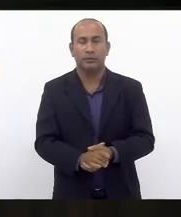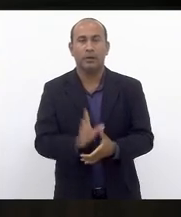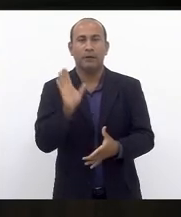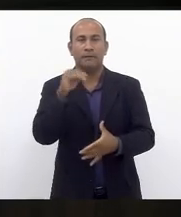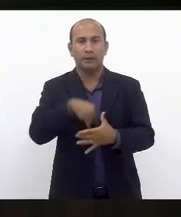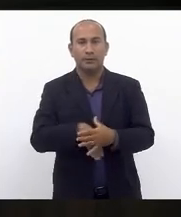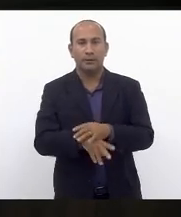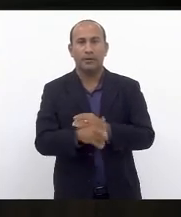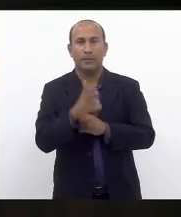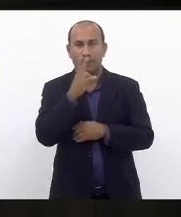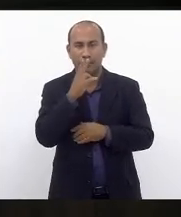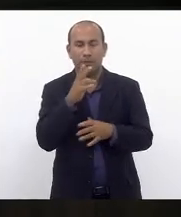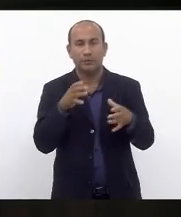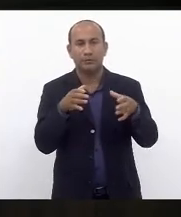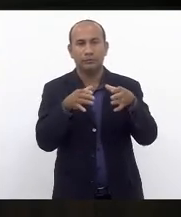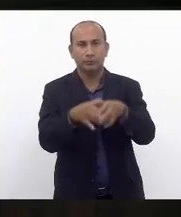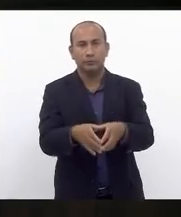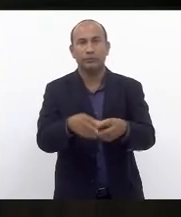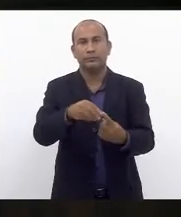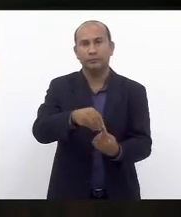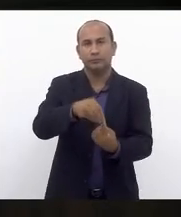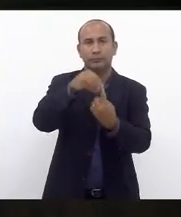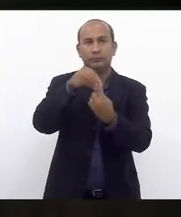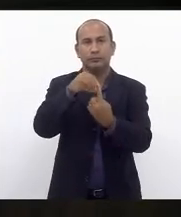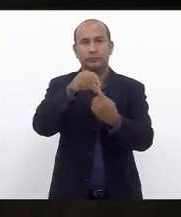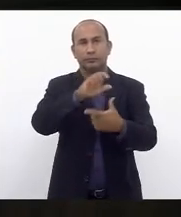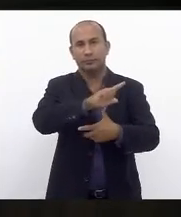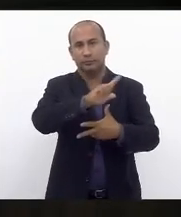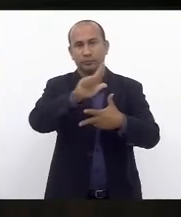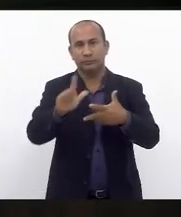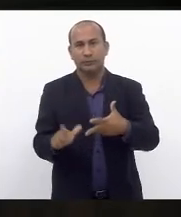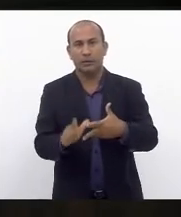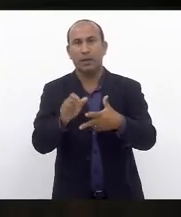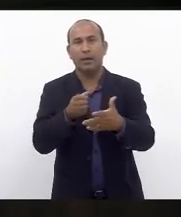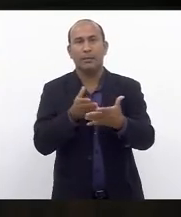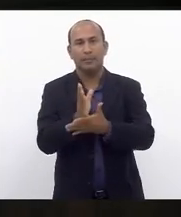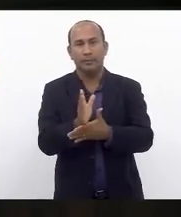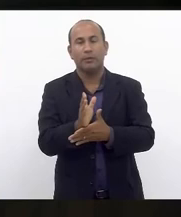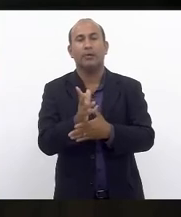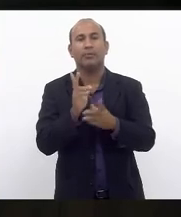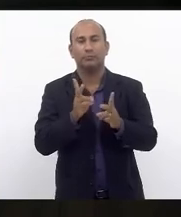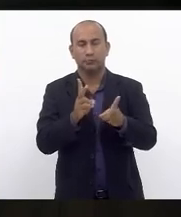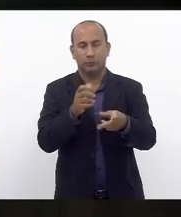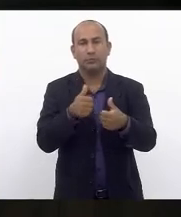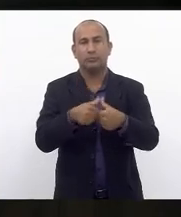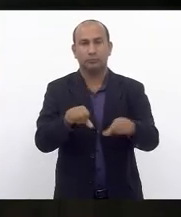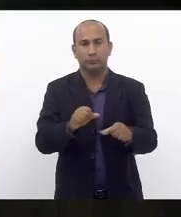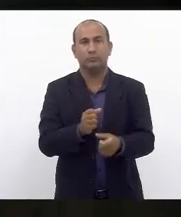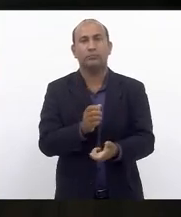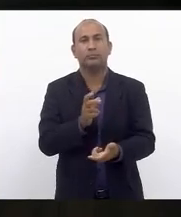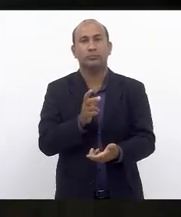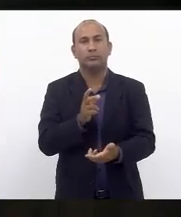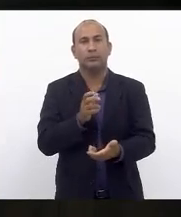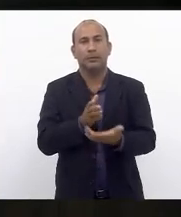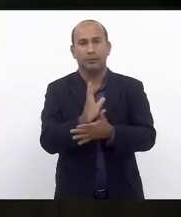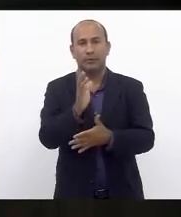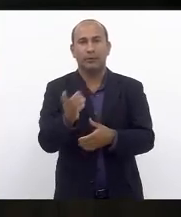votação, parecer da Comissão de Indicação Legislativa. Senhores que aprovam, permaneçam como estão. Aprovado.